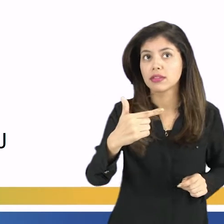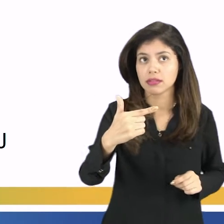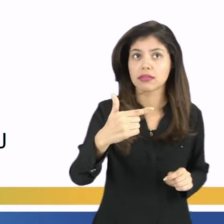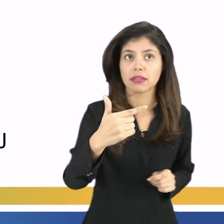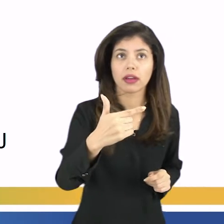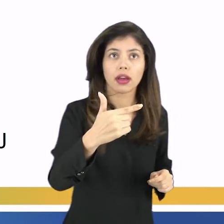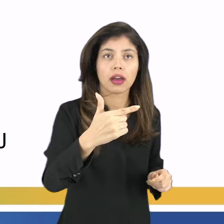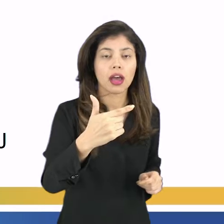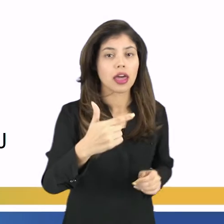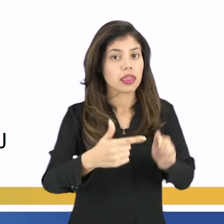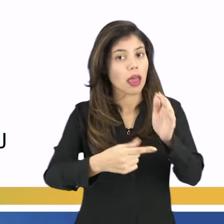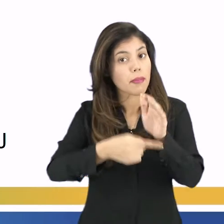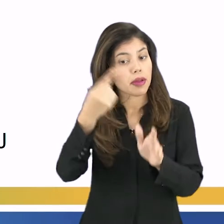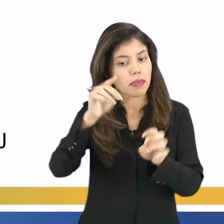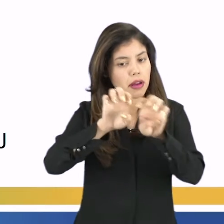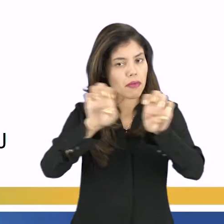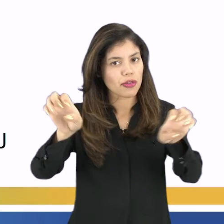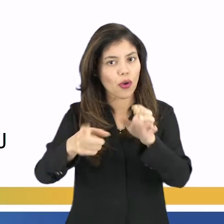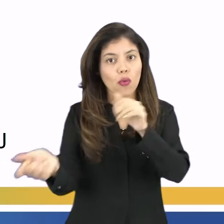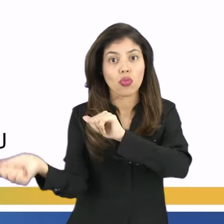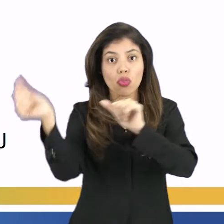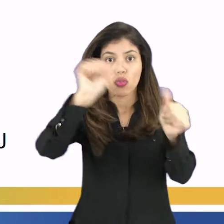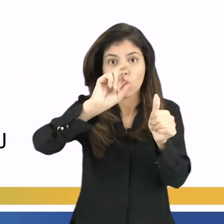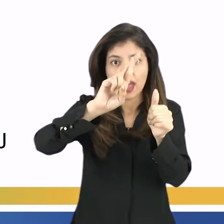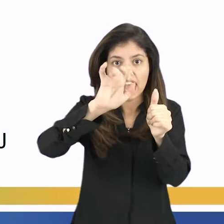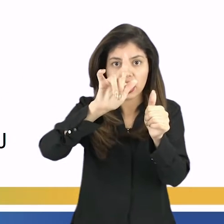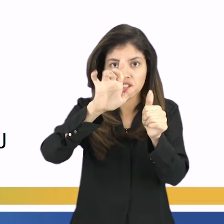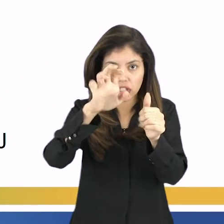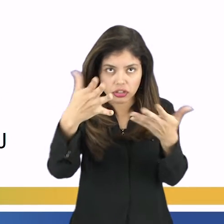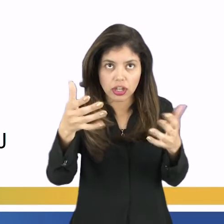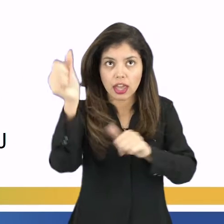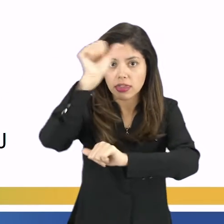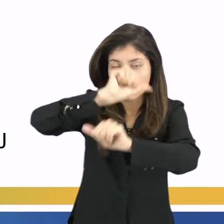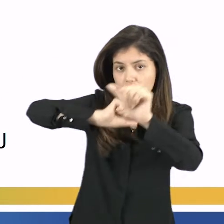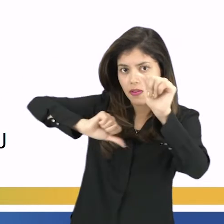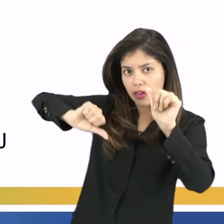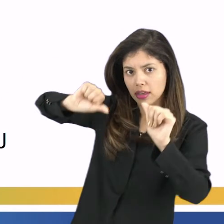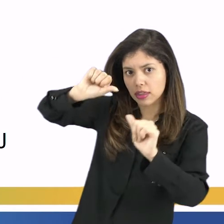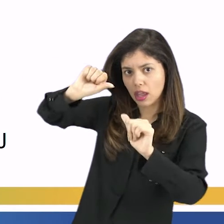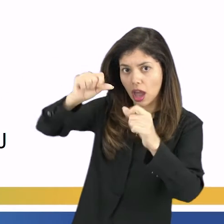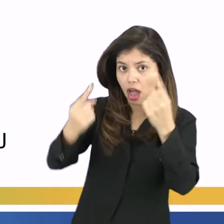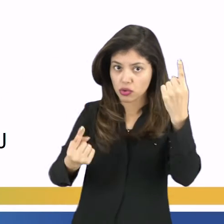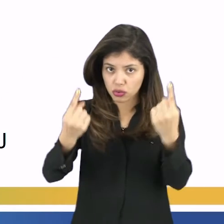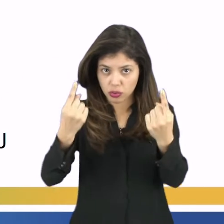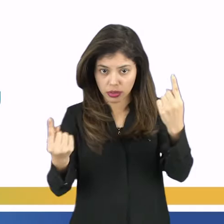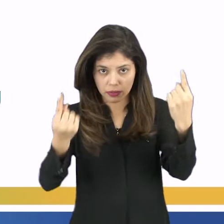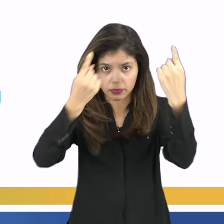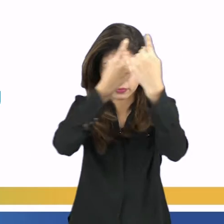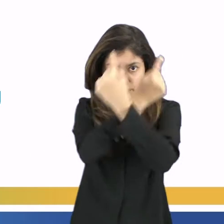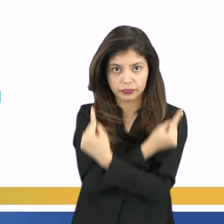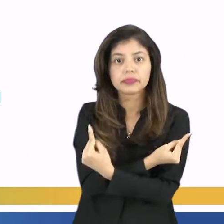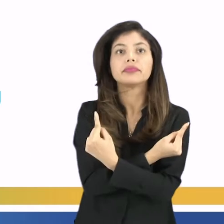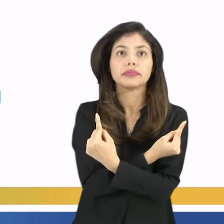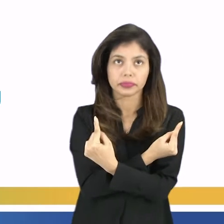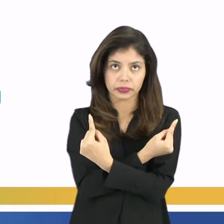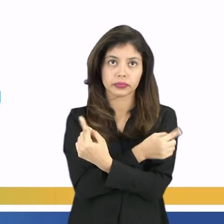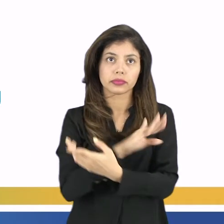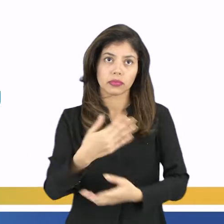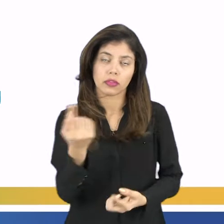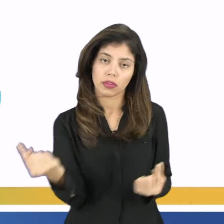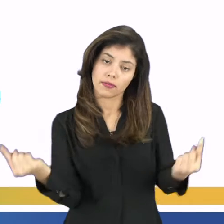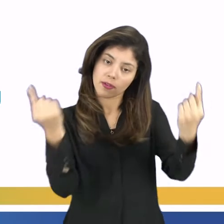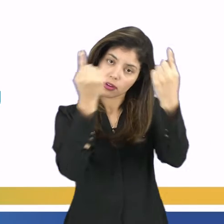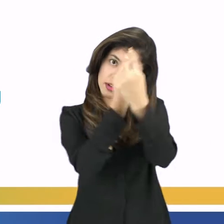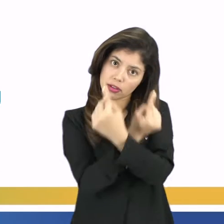ó, da primeira equação, no reagente. Então, nós precisamos inverter essa primeira equação. E ao inverter a